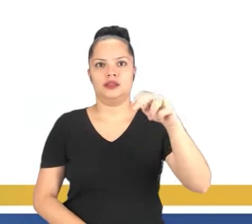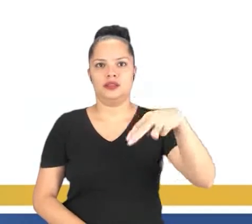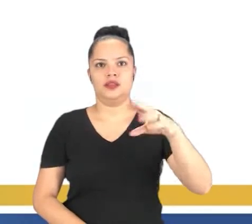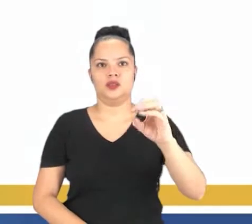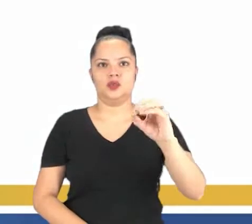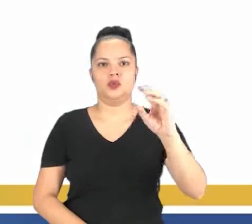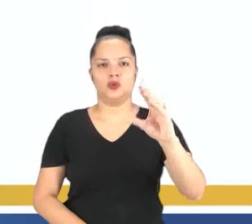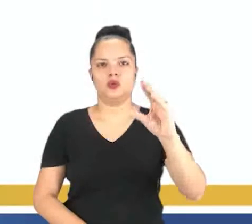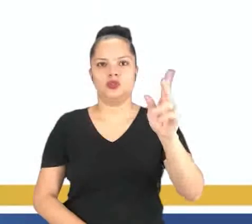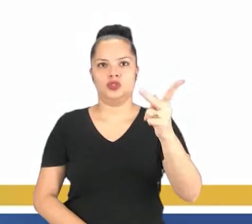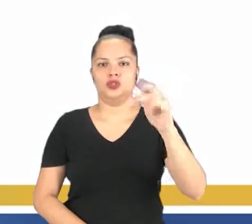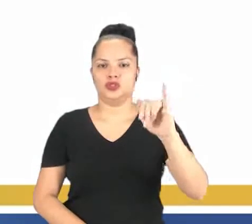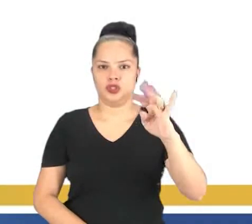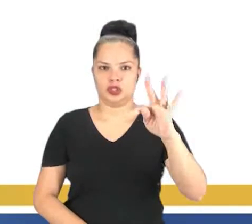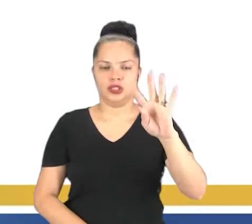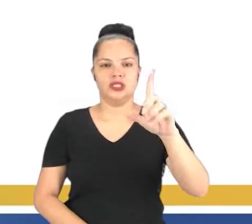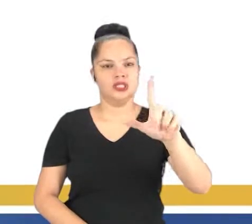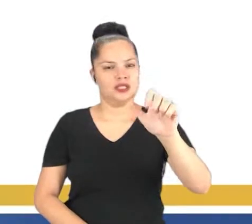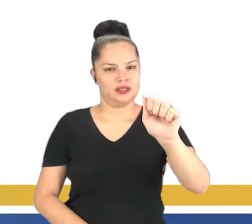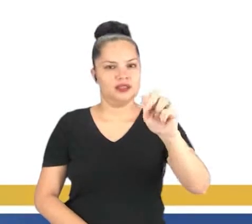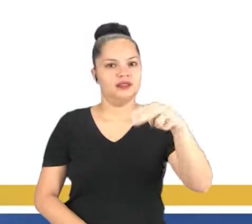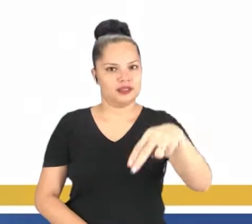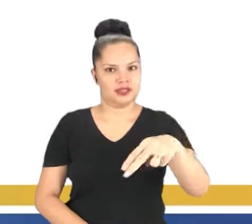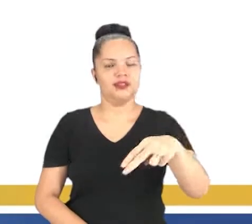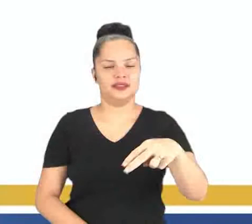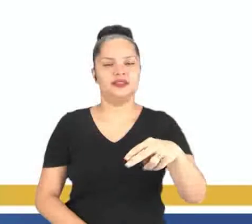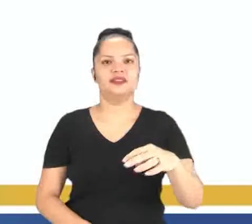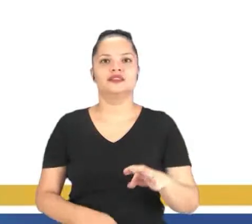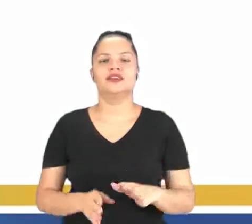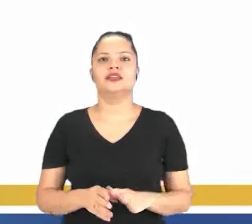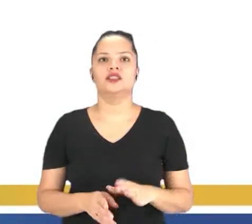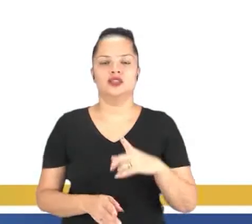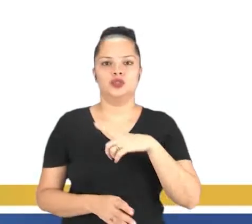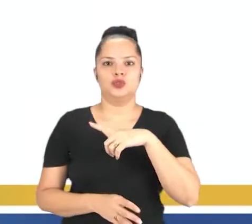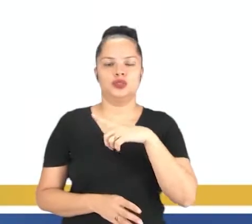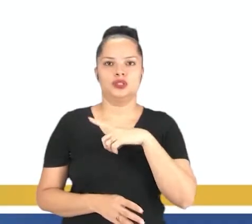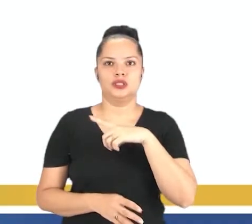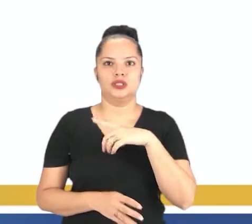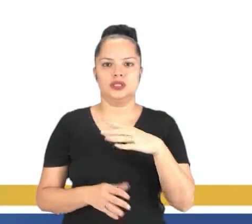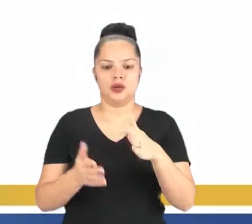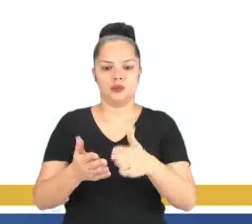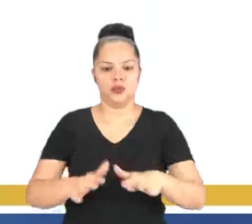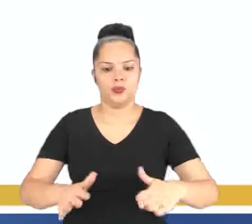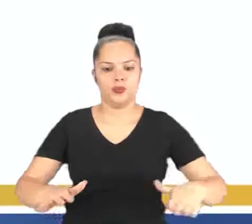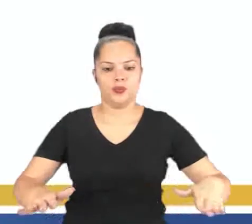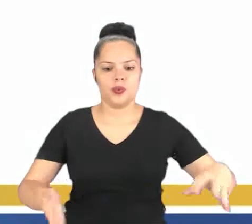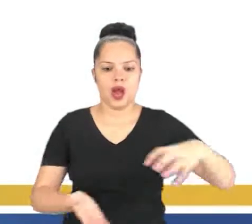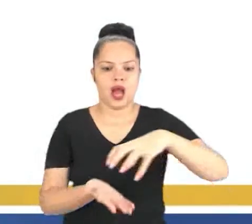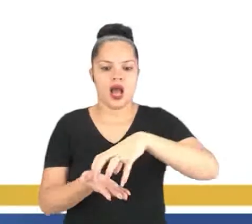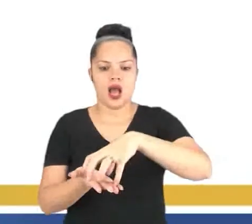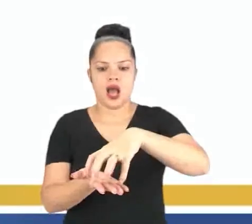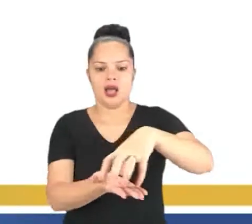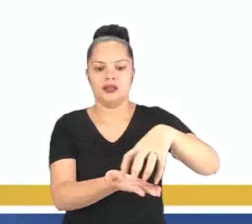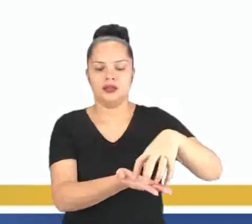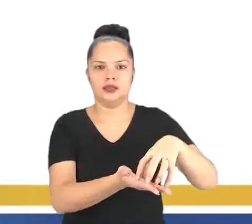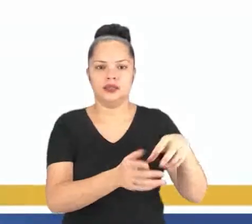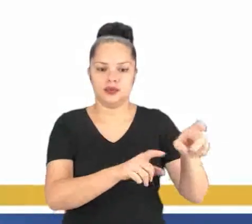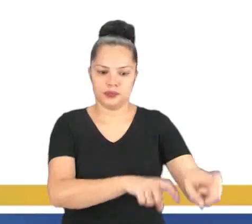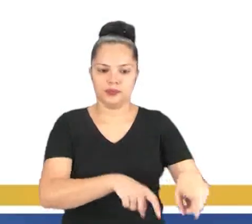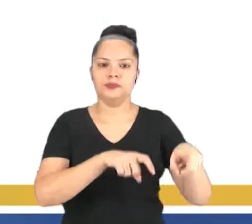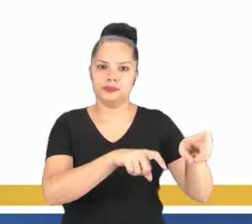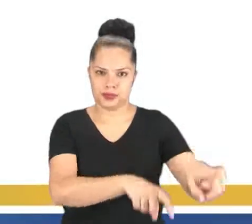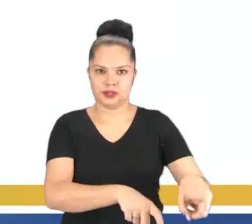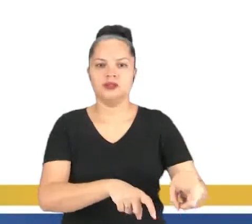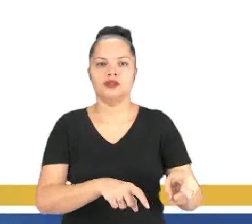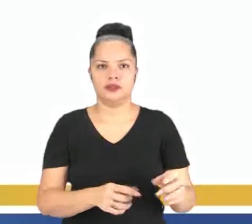região né que era o lago texcoco né onde eles ocupavam lá com eles artificiais tá pessoal quando eles fazer os cantinhos a gente vai